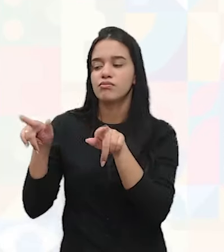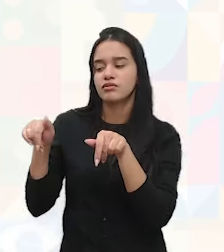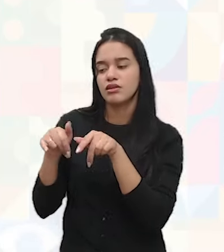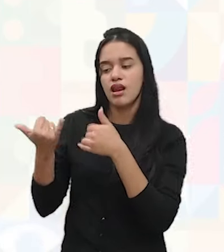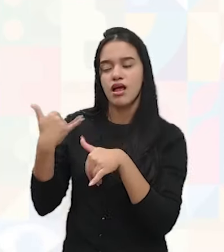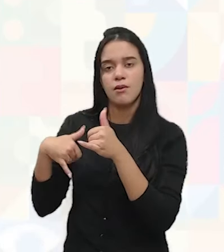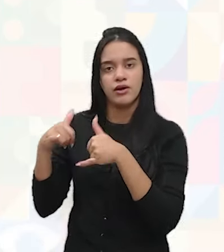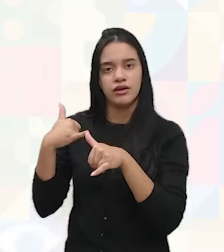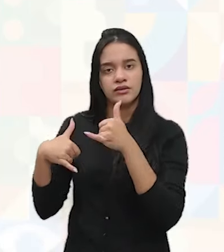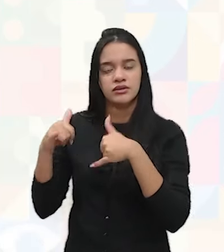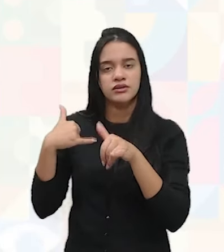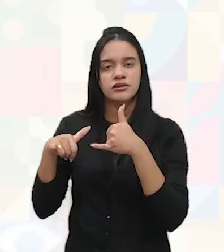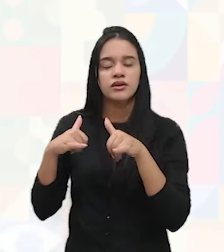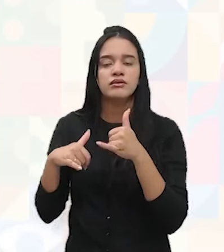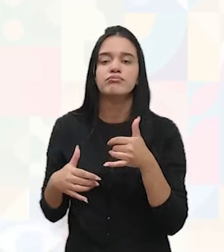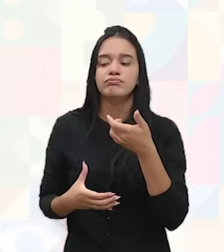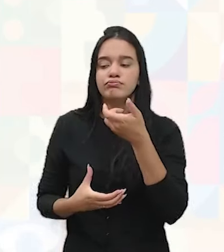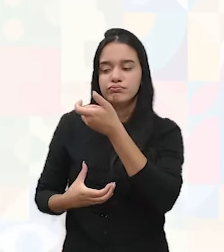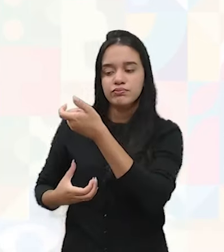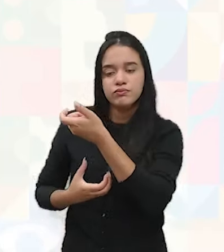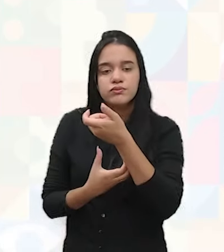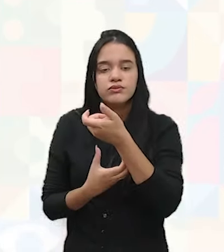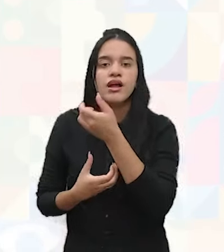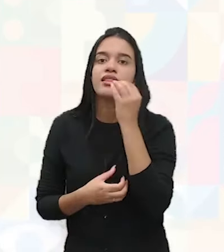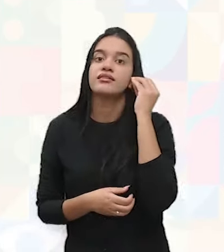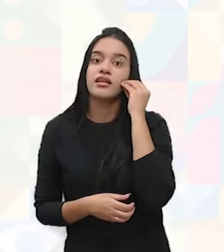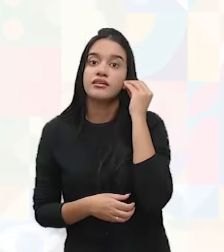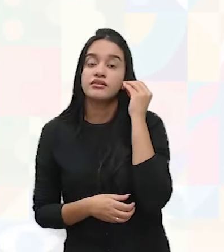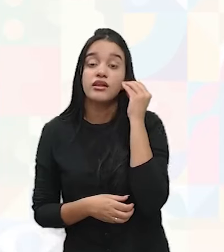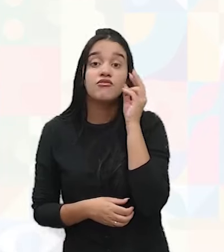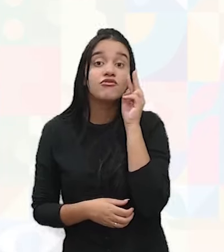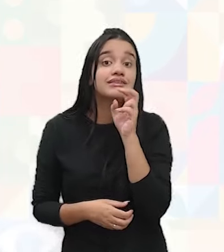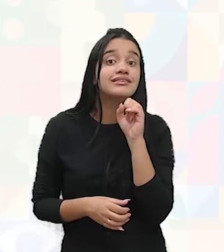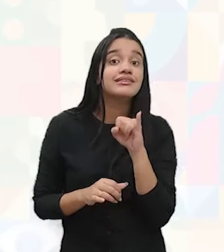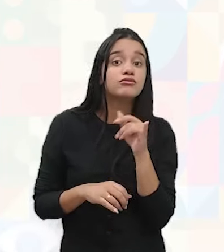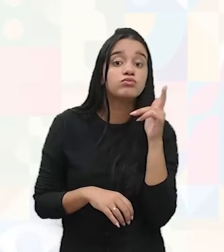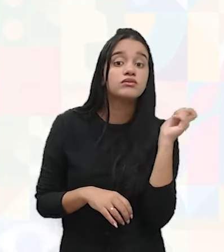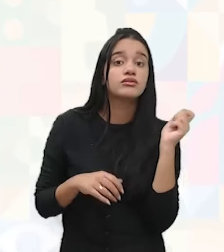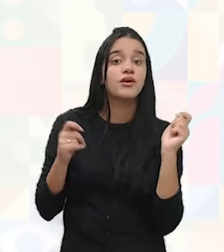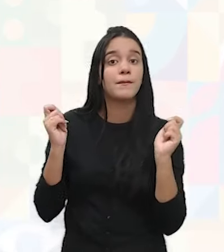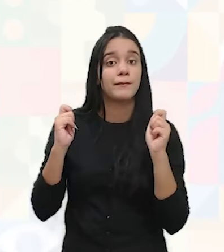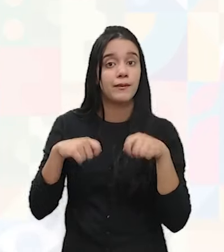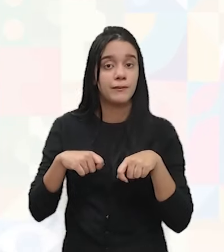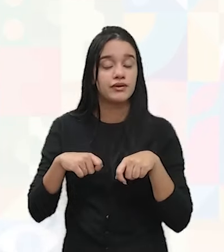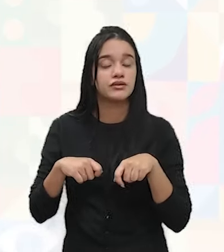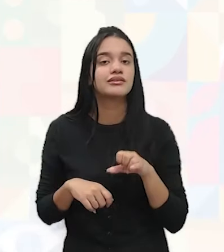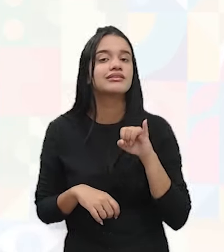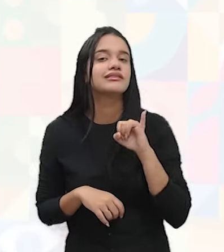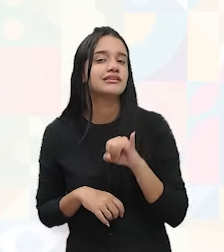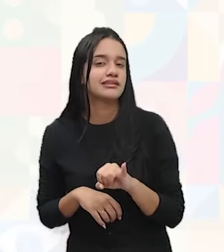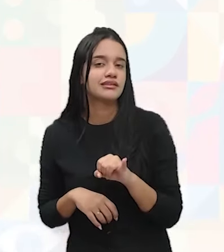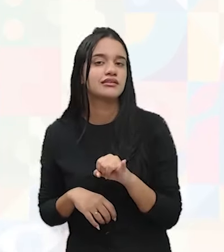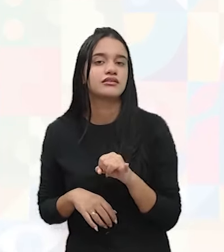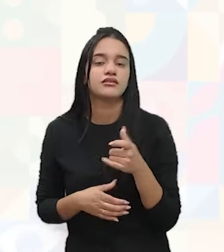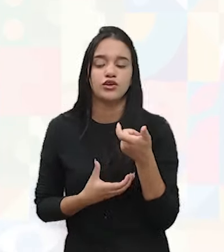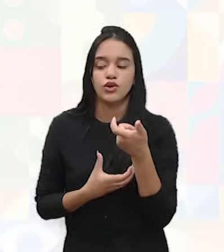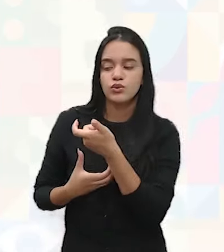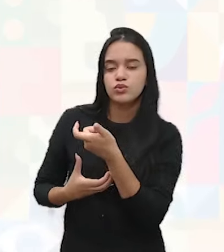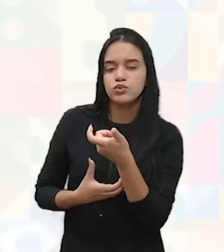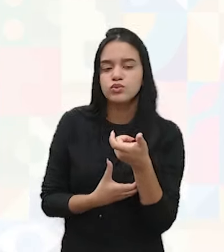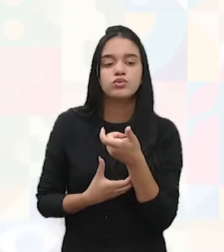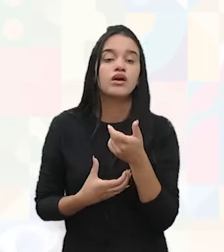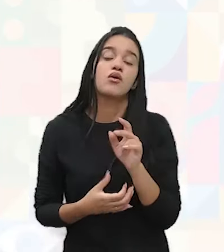né onde o seu cilindro ele é testado para ver se ele suporta uma nova carga se ele vai segurar aquela carga ou se